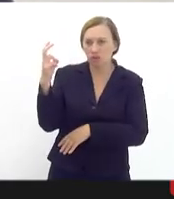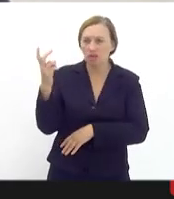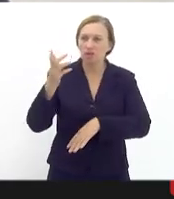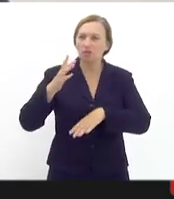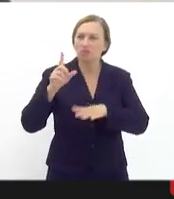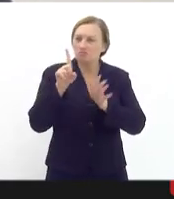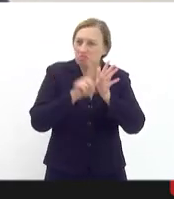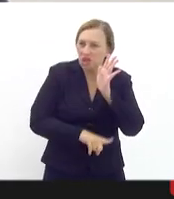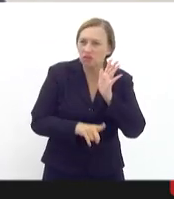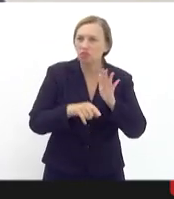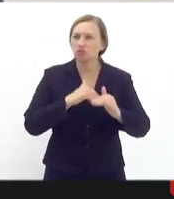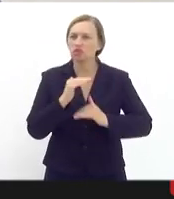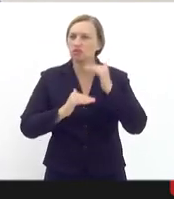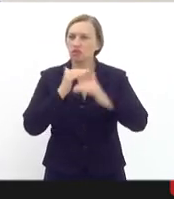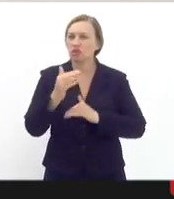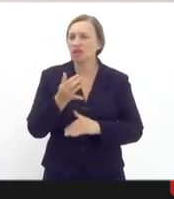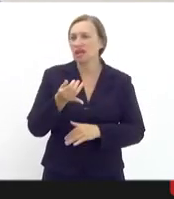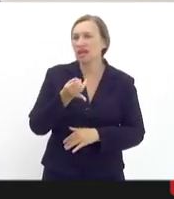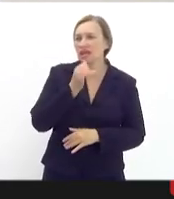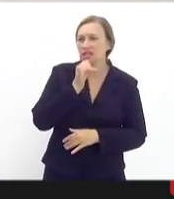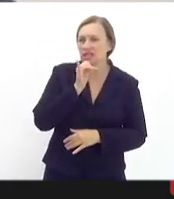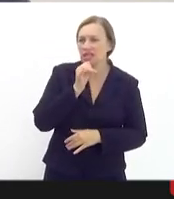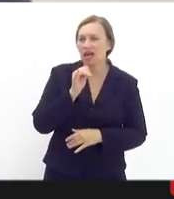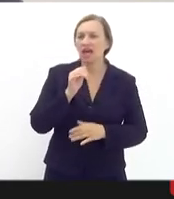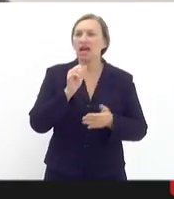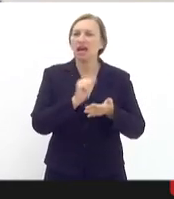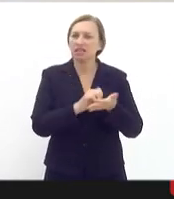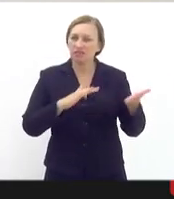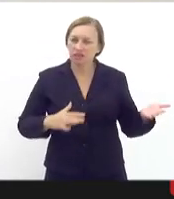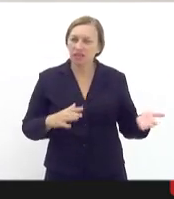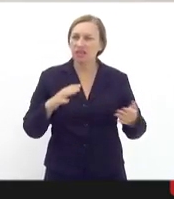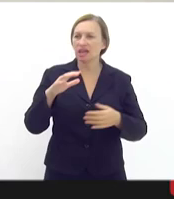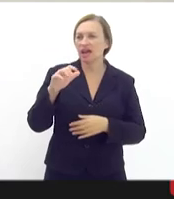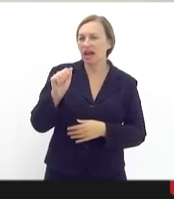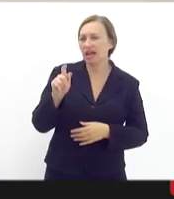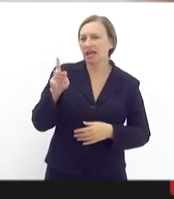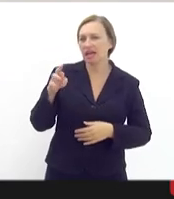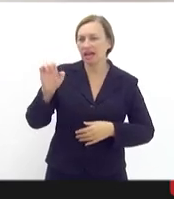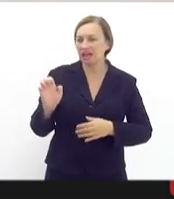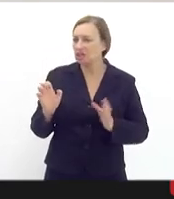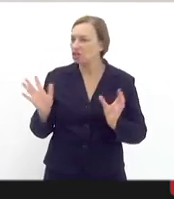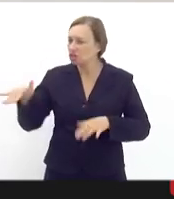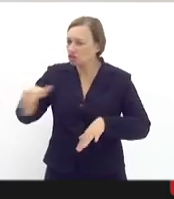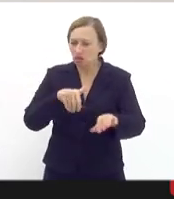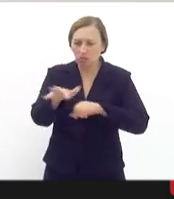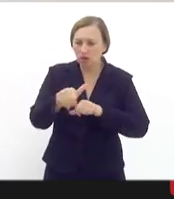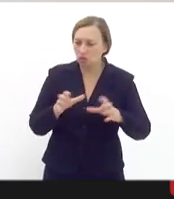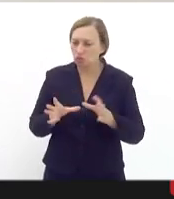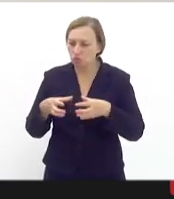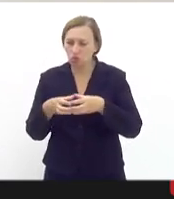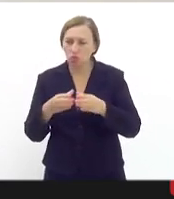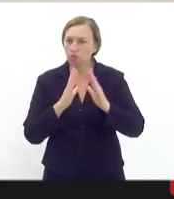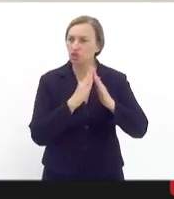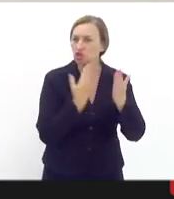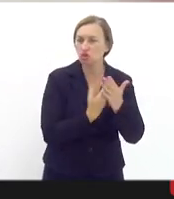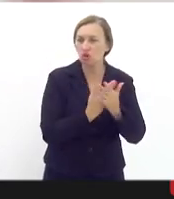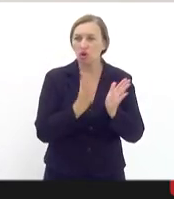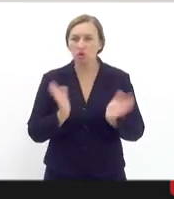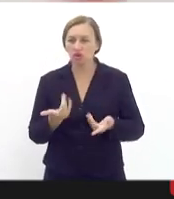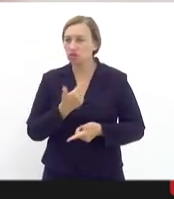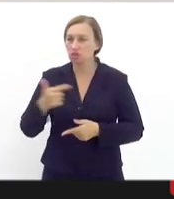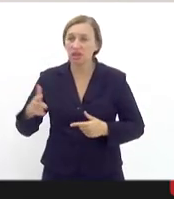vez menos desenvolvida, por exemplo, né, em atividades gregárias, formando grupos culturais, escola que eu tinha na minha época, a gente não tem hoje porque está todo mundo em